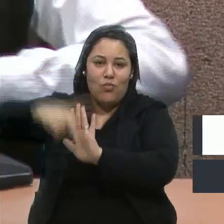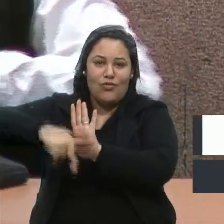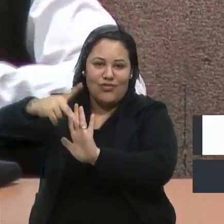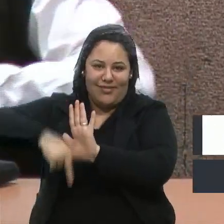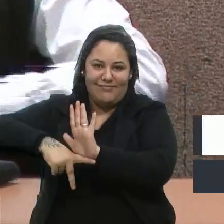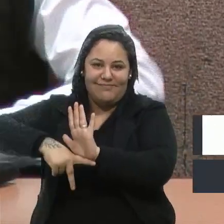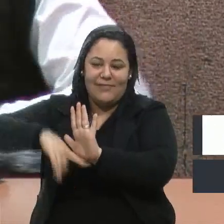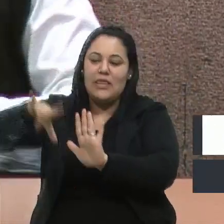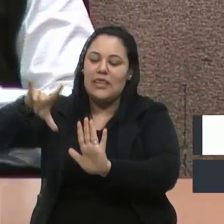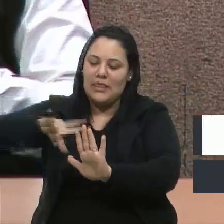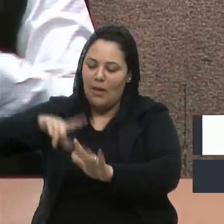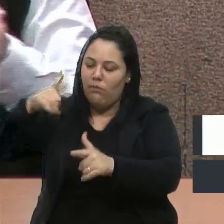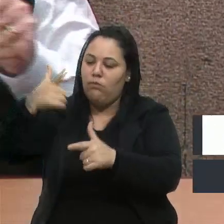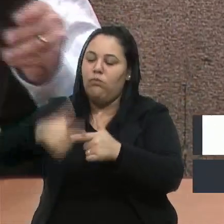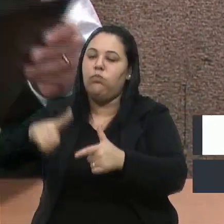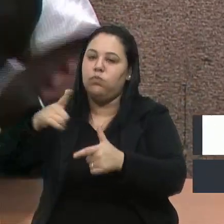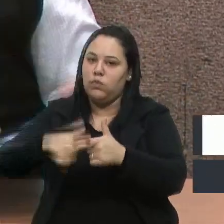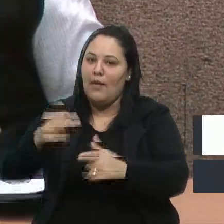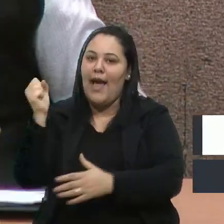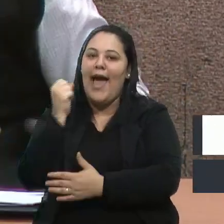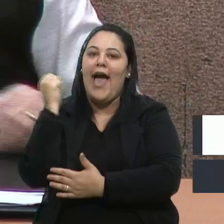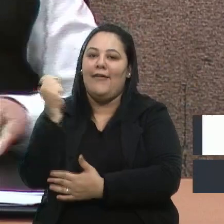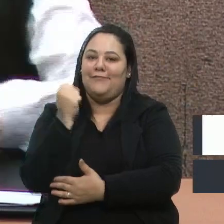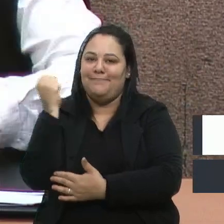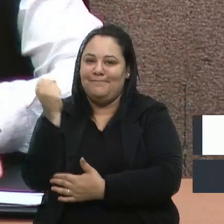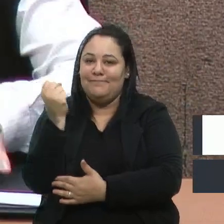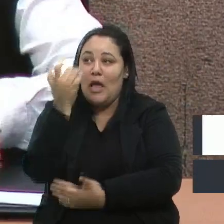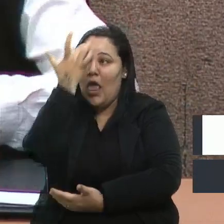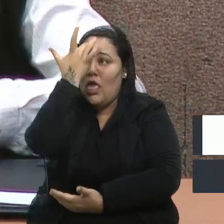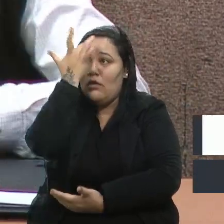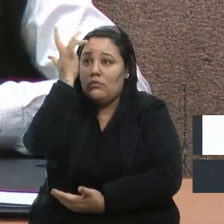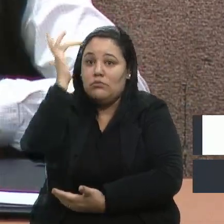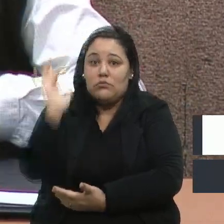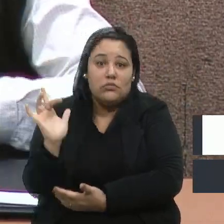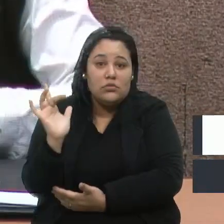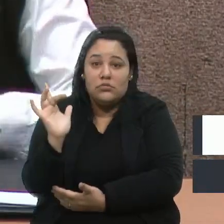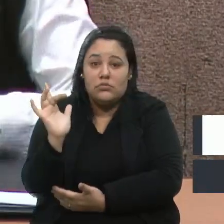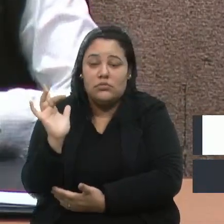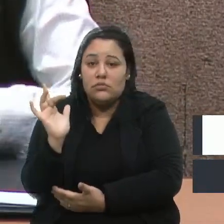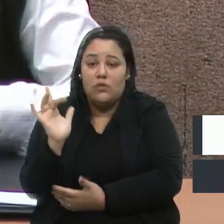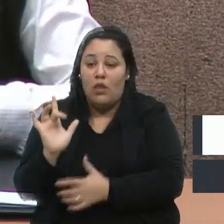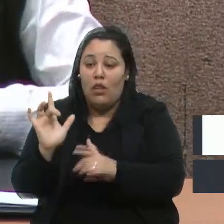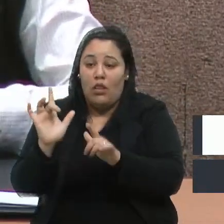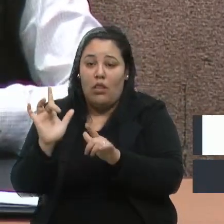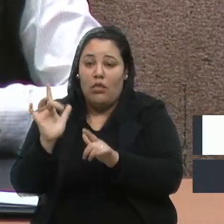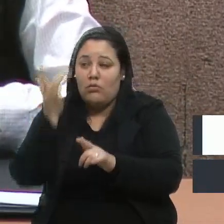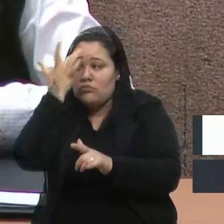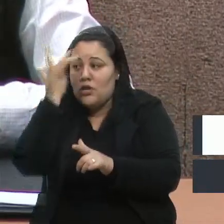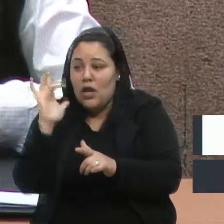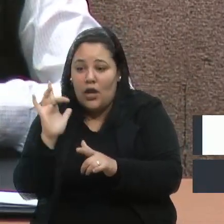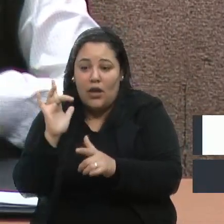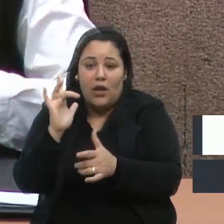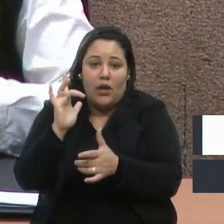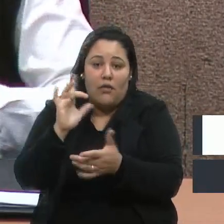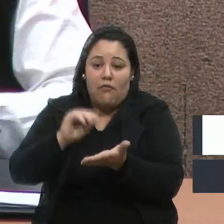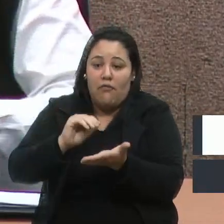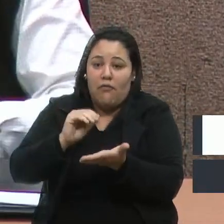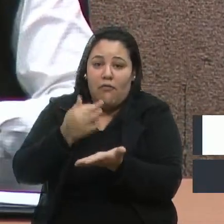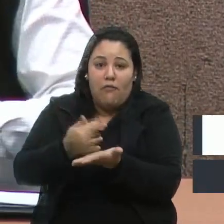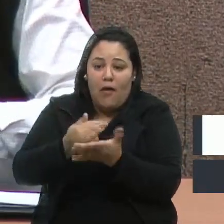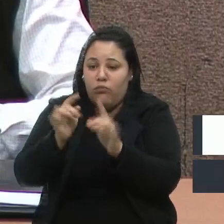um problema muito grave, eu não sei aonde está o problema, eu não sei se é falta de funcionário, eu não sei se